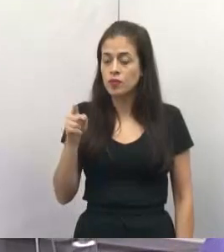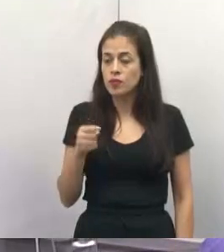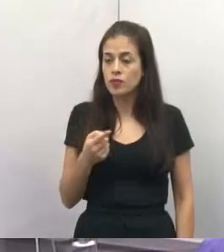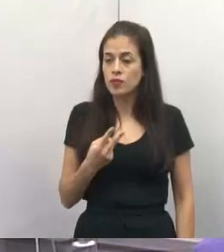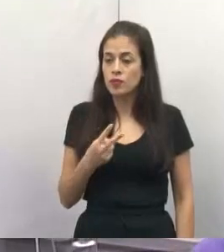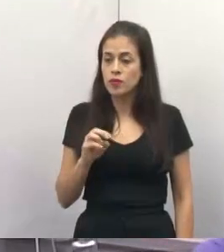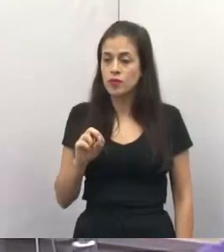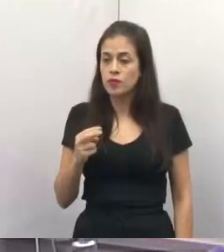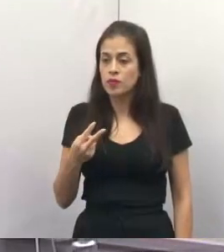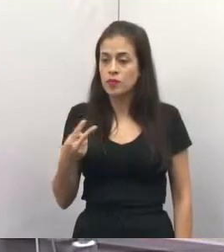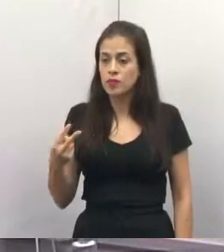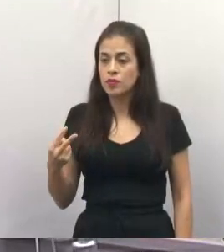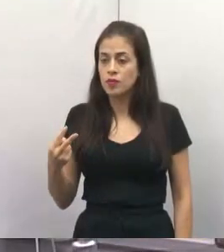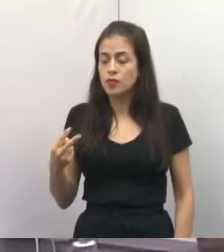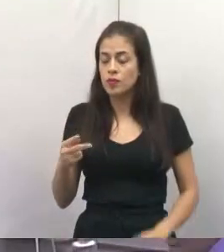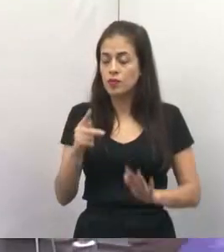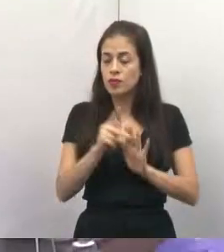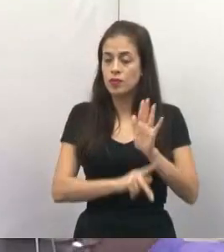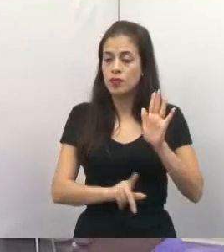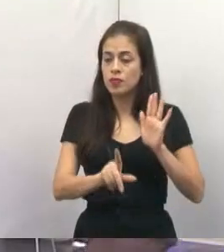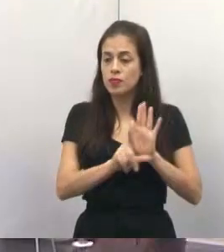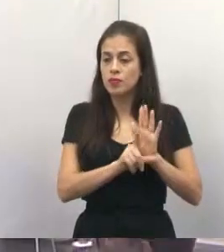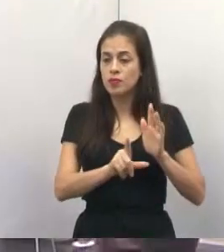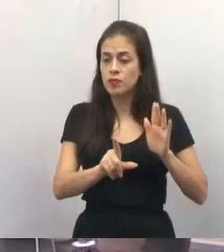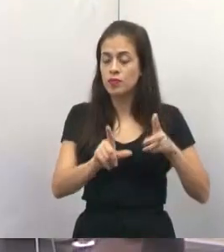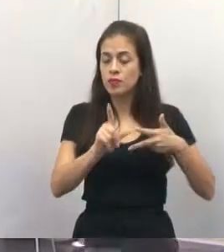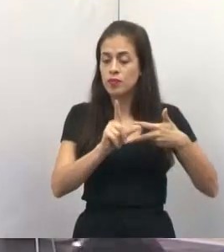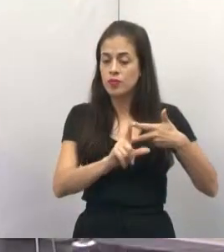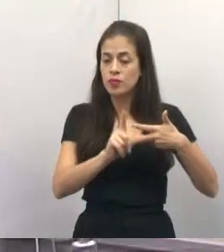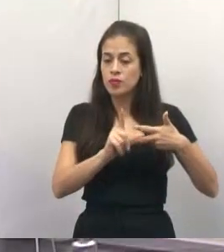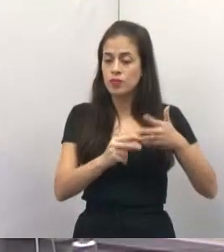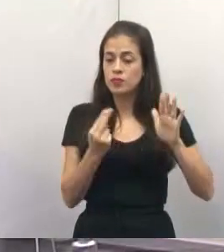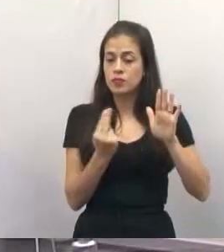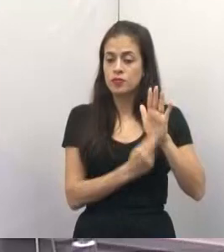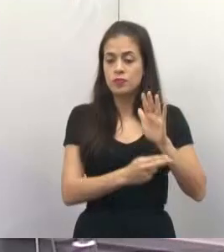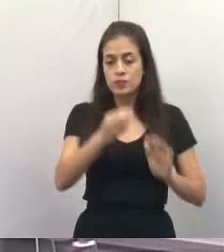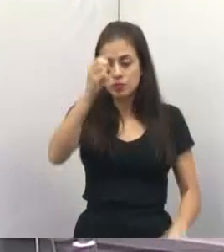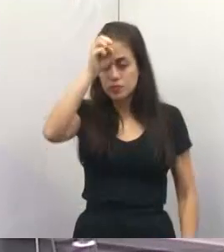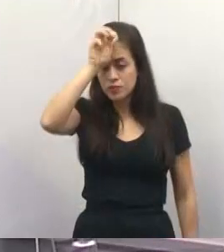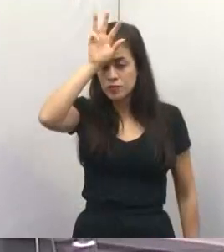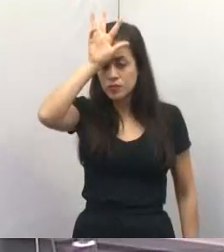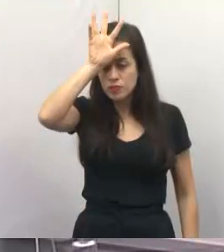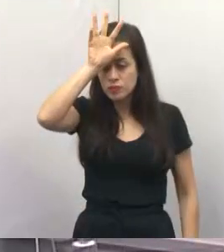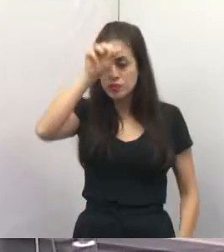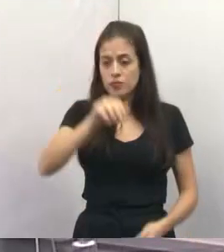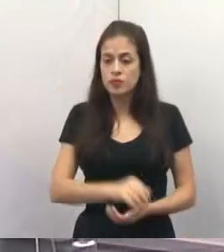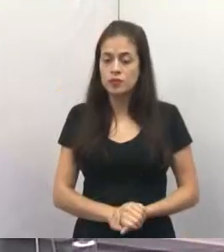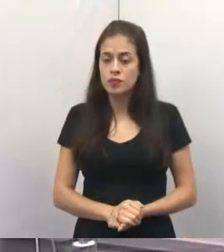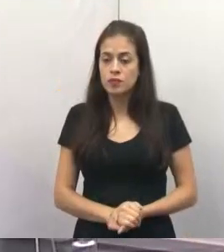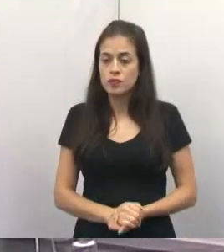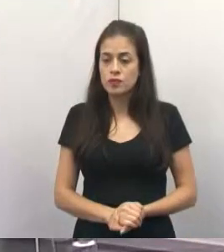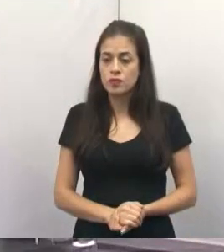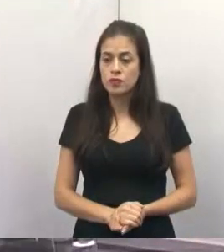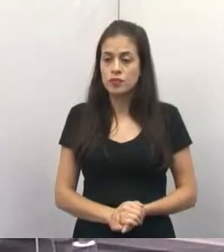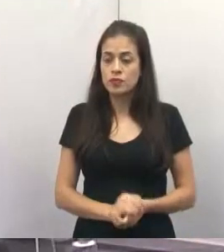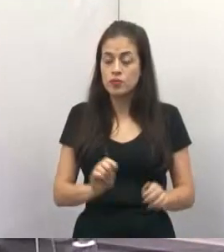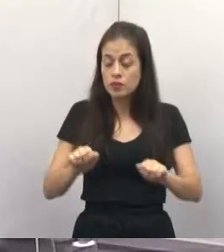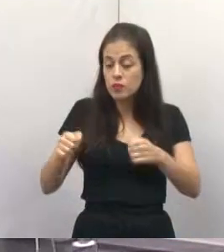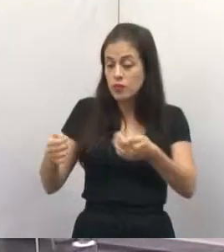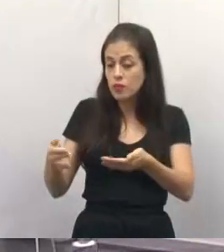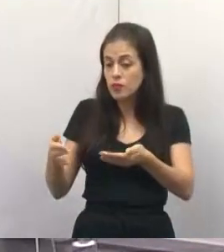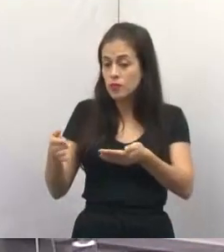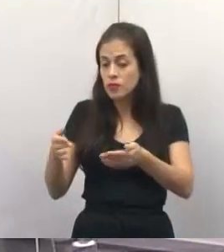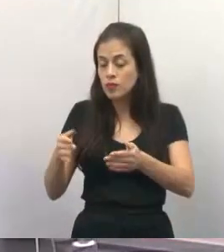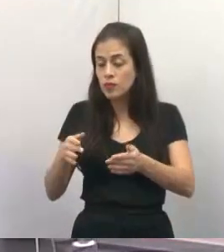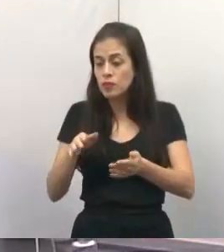068/2022. Projeto de lei do Legislativo. Autoria, vereador Dr. Rodrigo Salomão. Assunto, institui no município de Jacareí